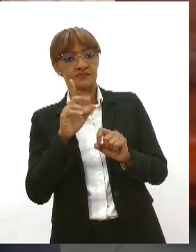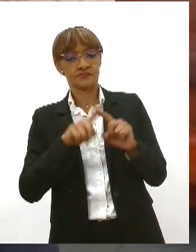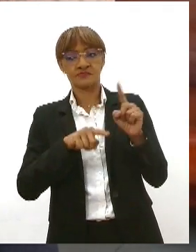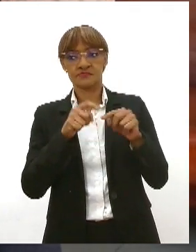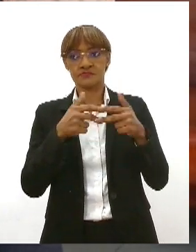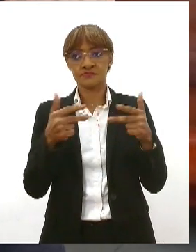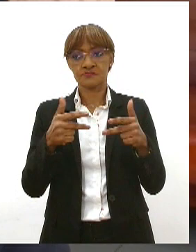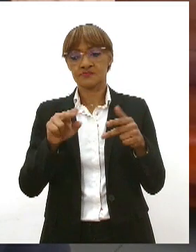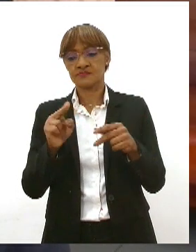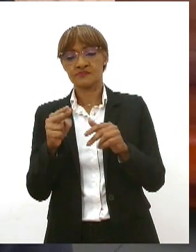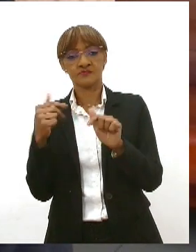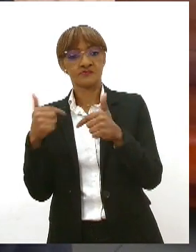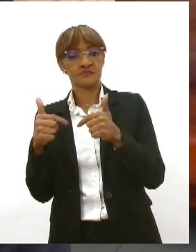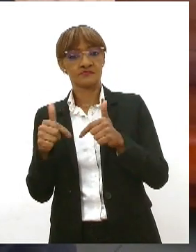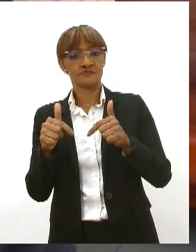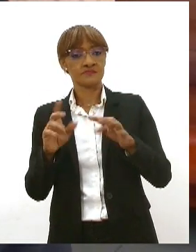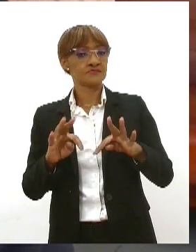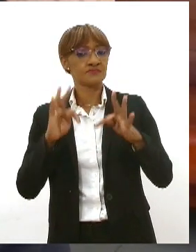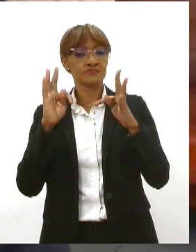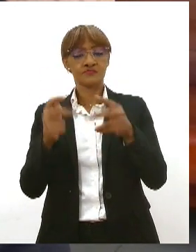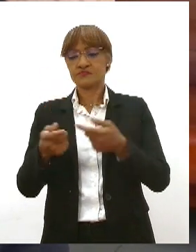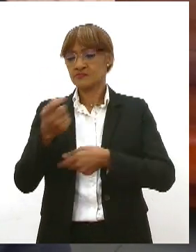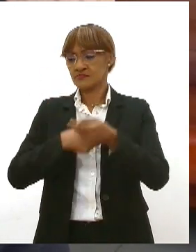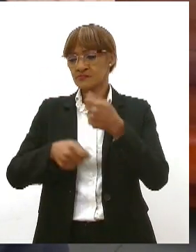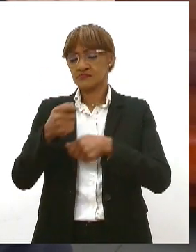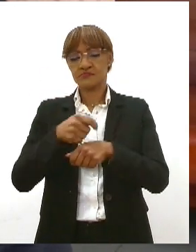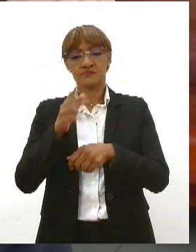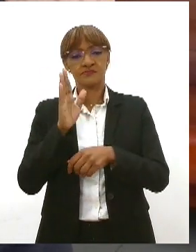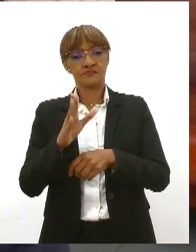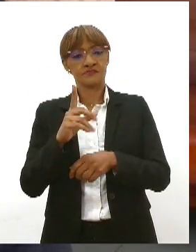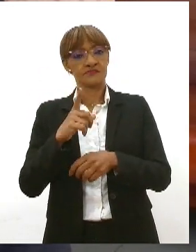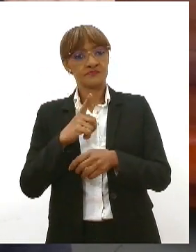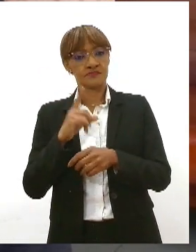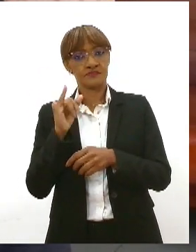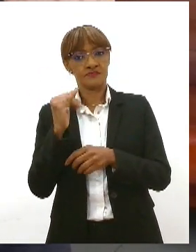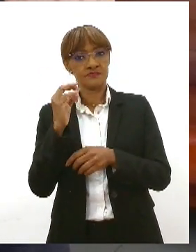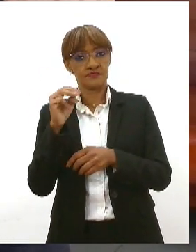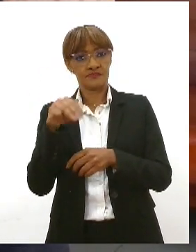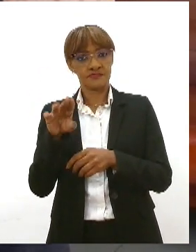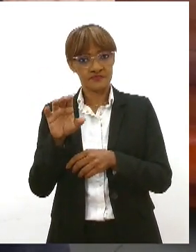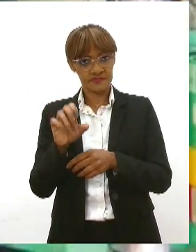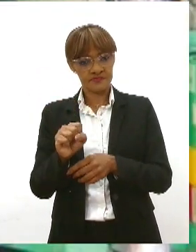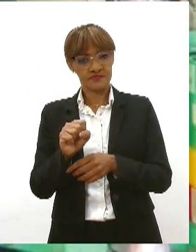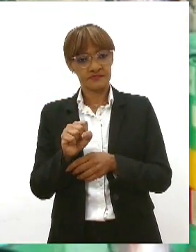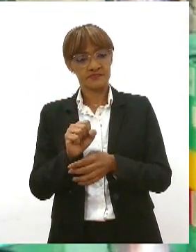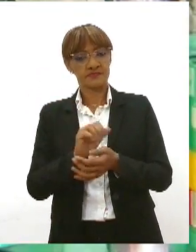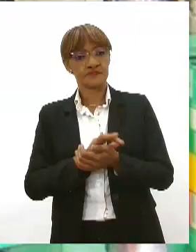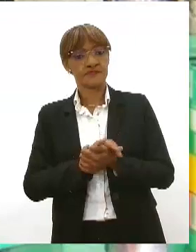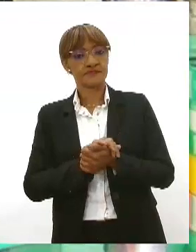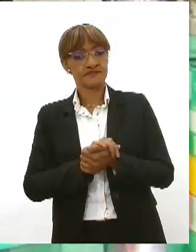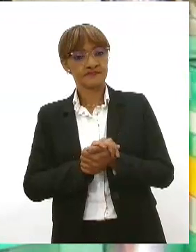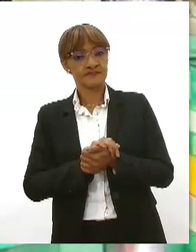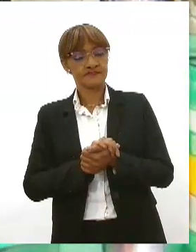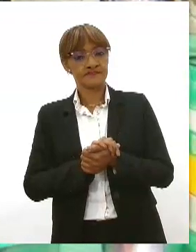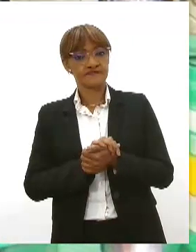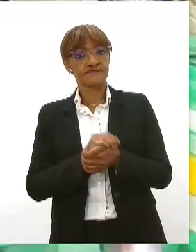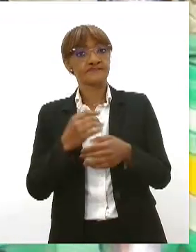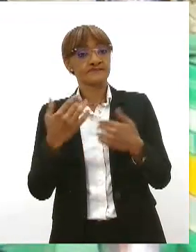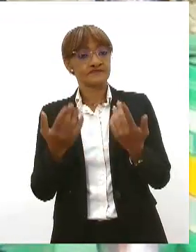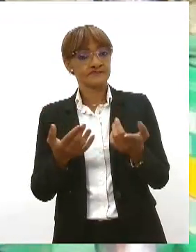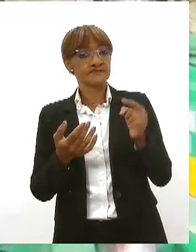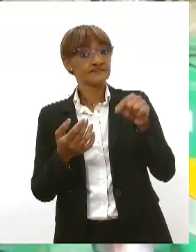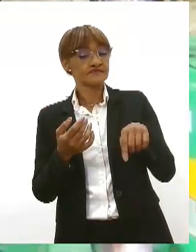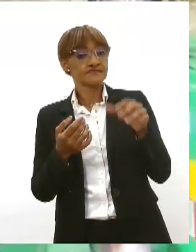tudo que é isso na economia tem a alíquota do ICMS incidida sobre esses tipos de bens e serviços. Em Sergipe, a alíquota